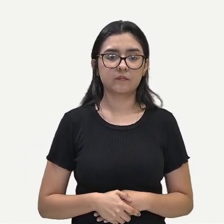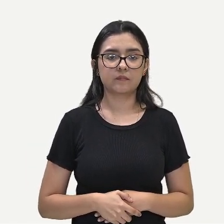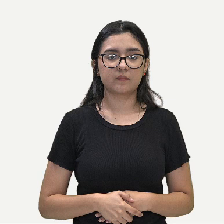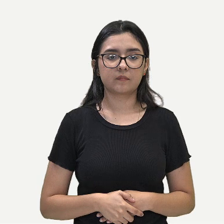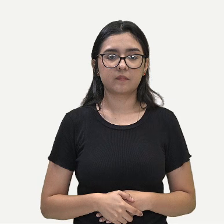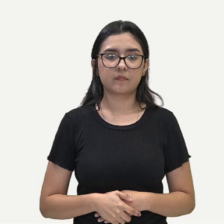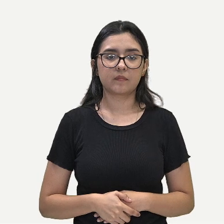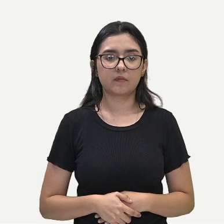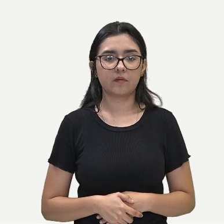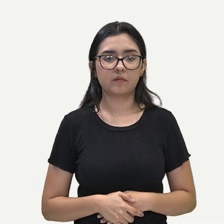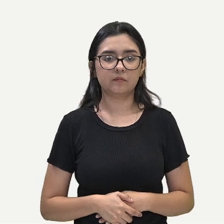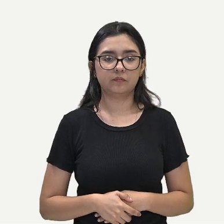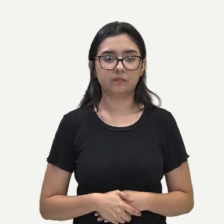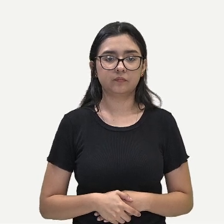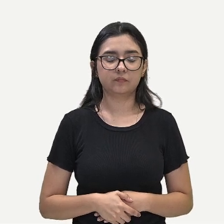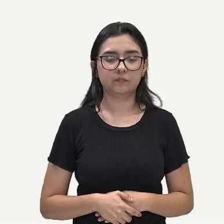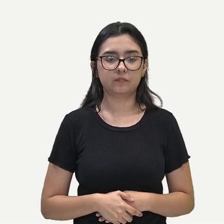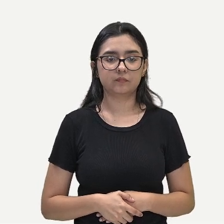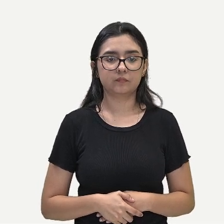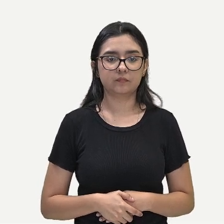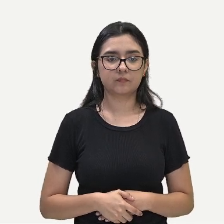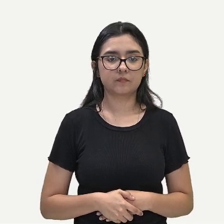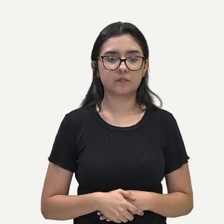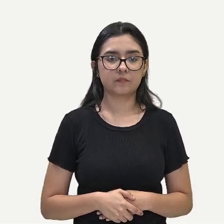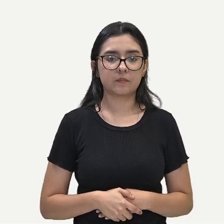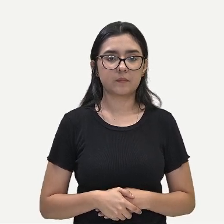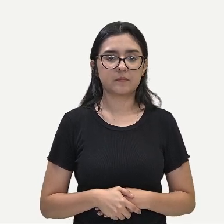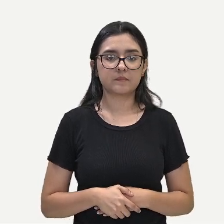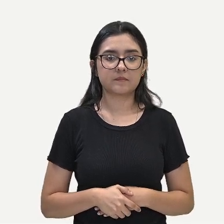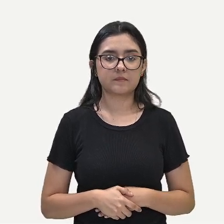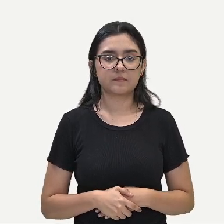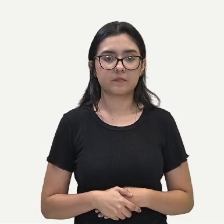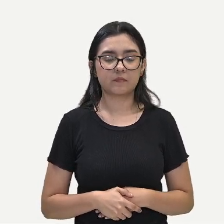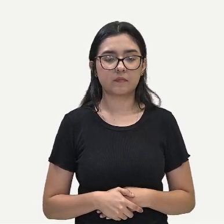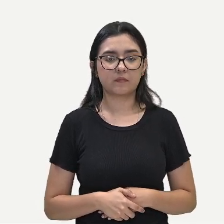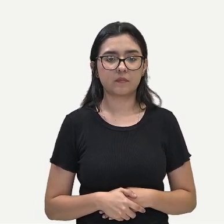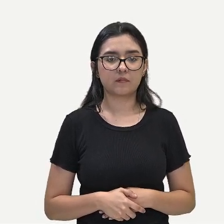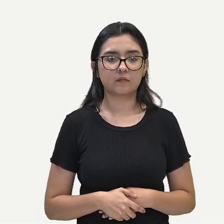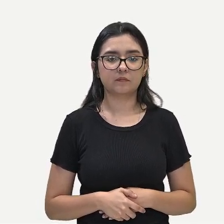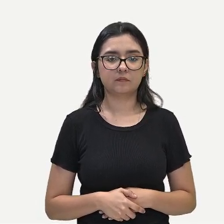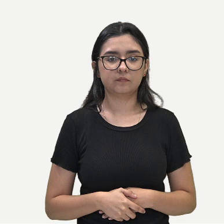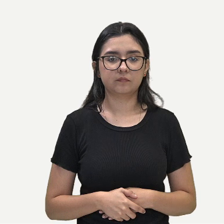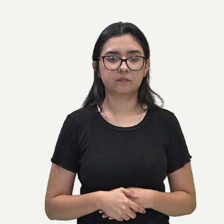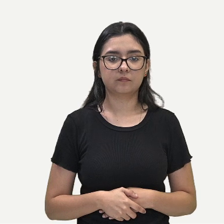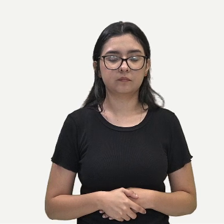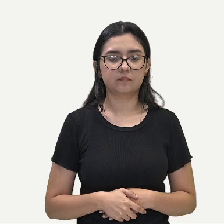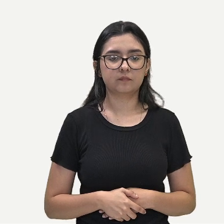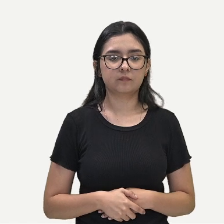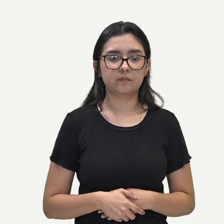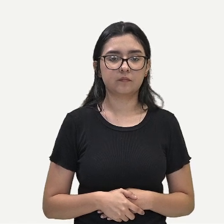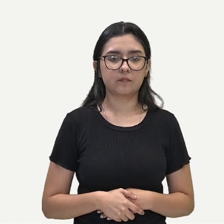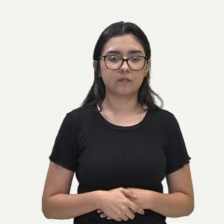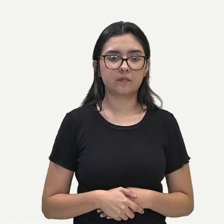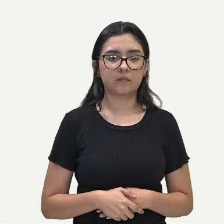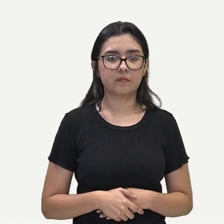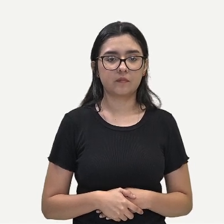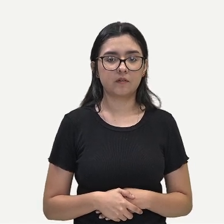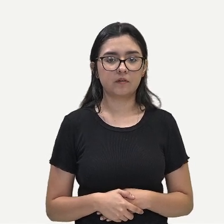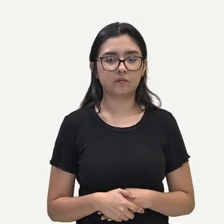el viernes temprano y estuve allá hasta el domingo por